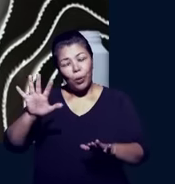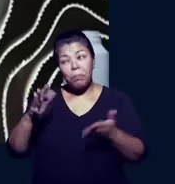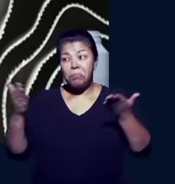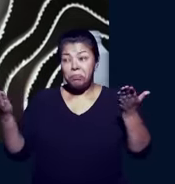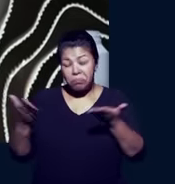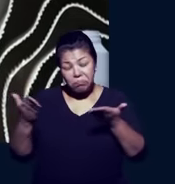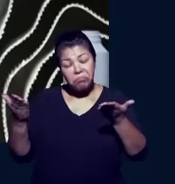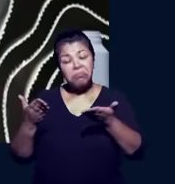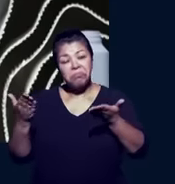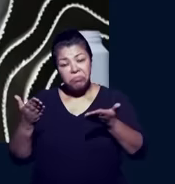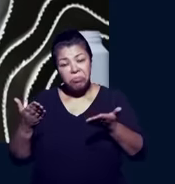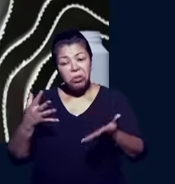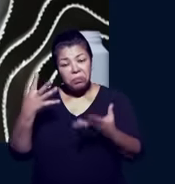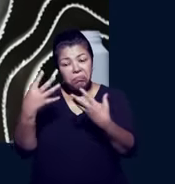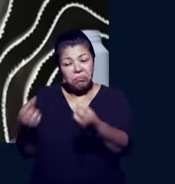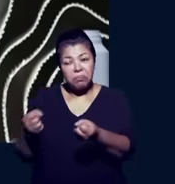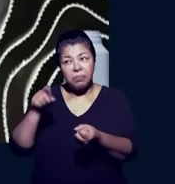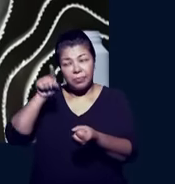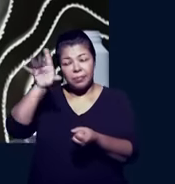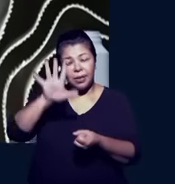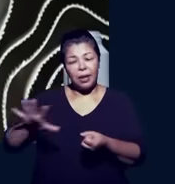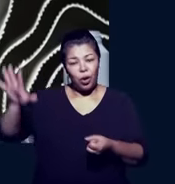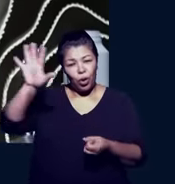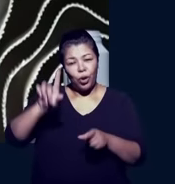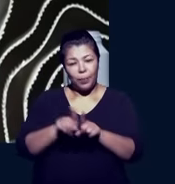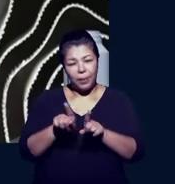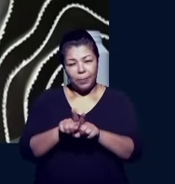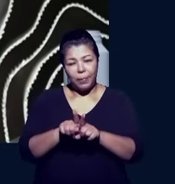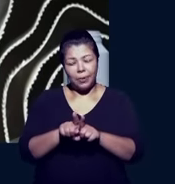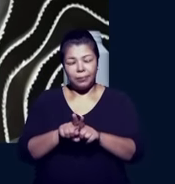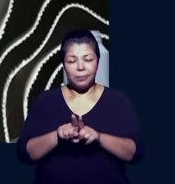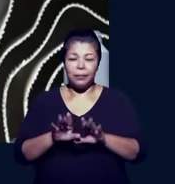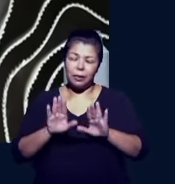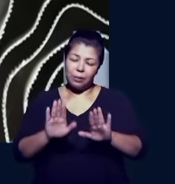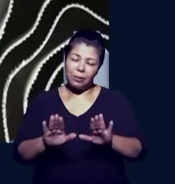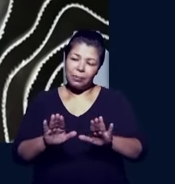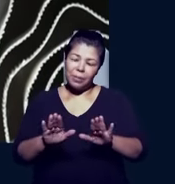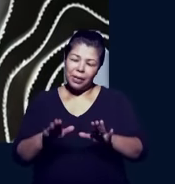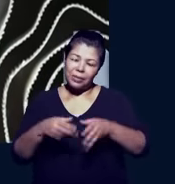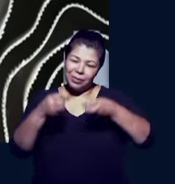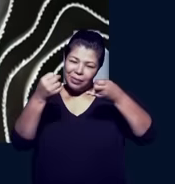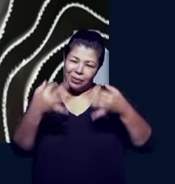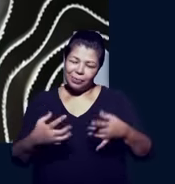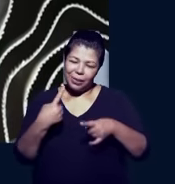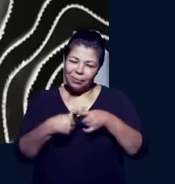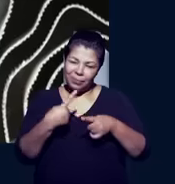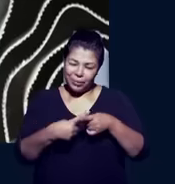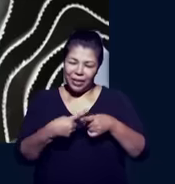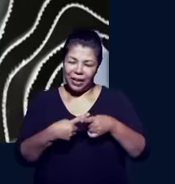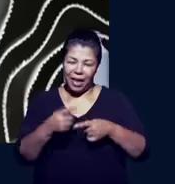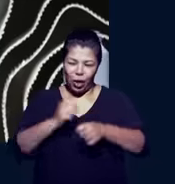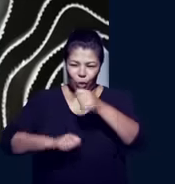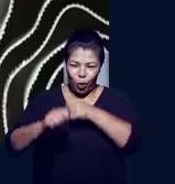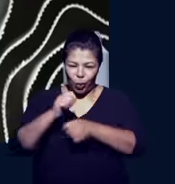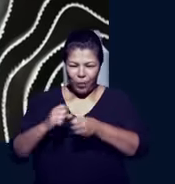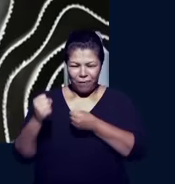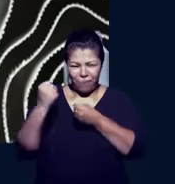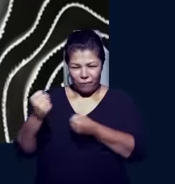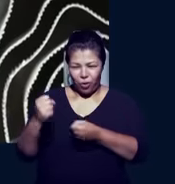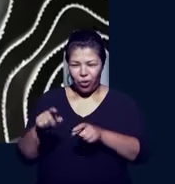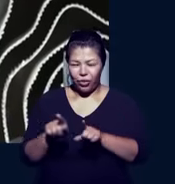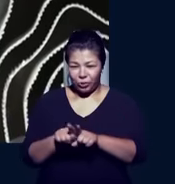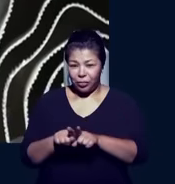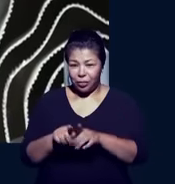ainda é elevado eh esse tem um lado que ajuda a explicar porque que a economia no fundo tá forte mas também nesse seu ponto do